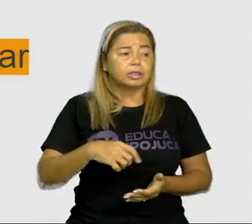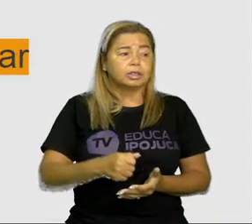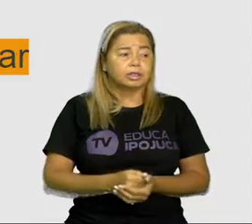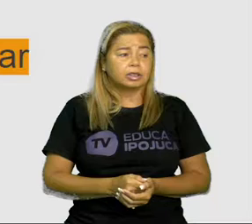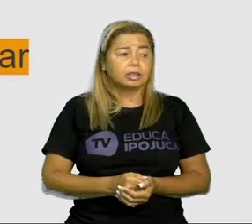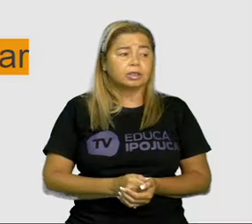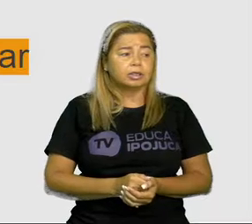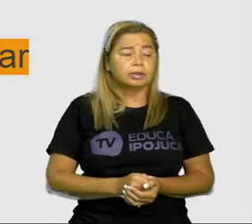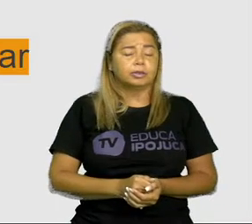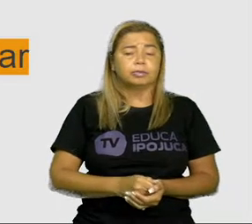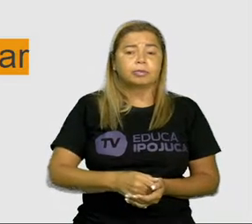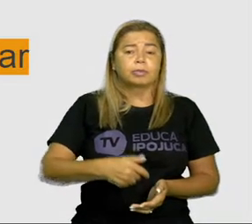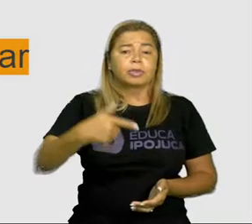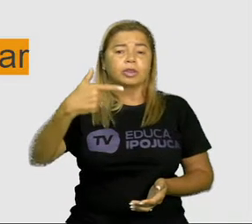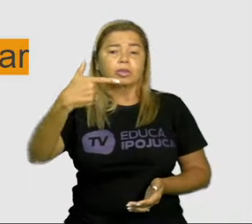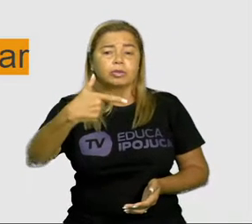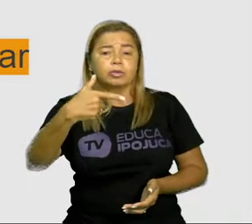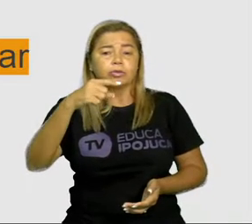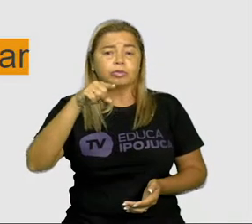lê-se